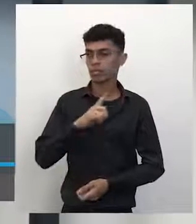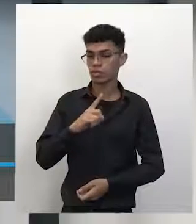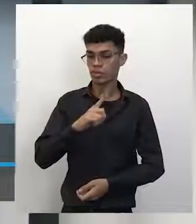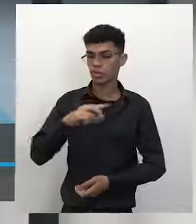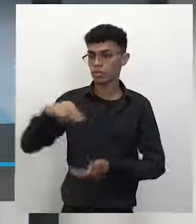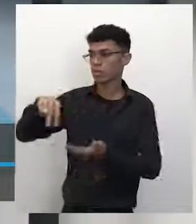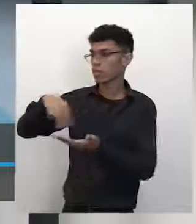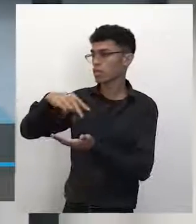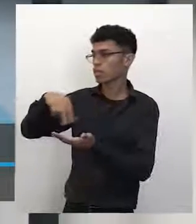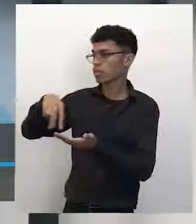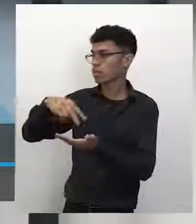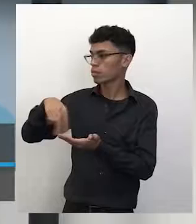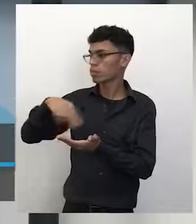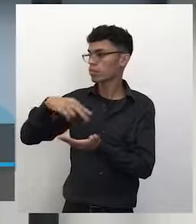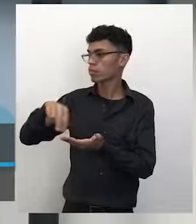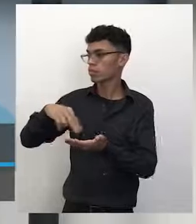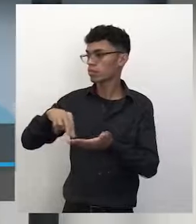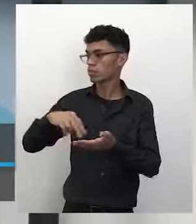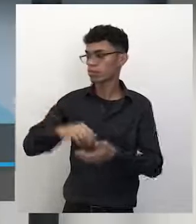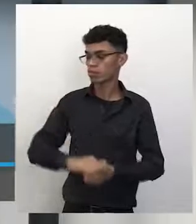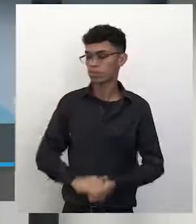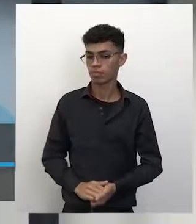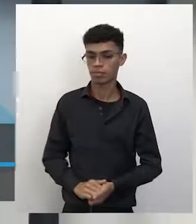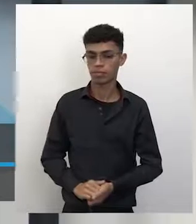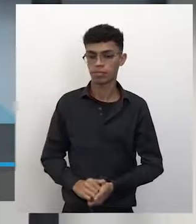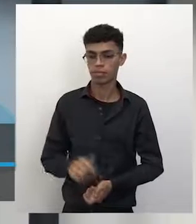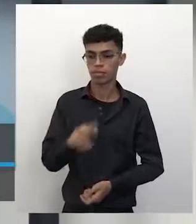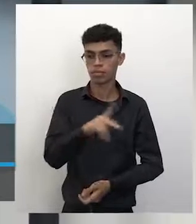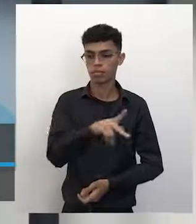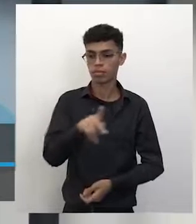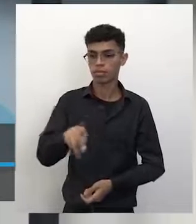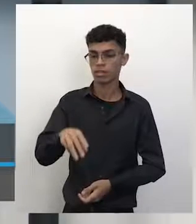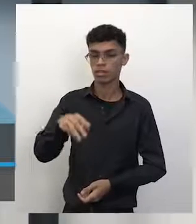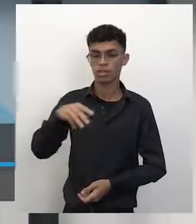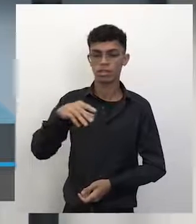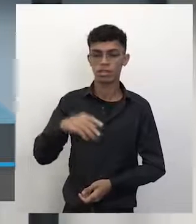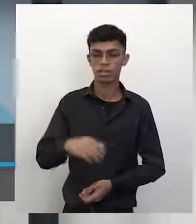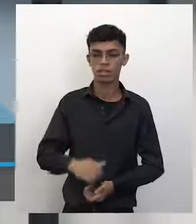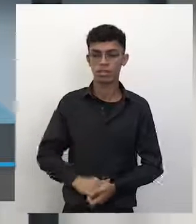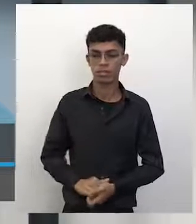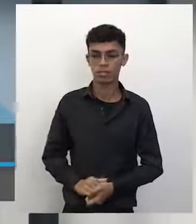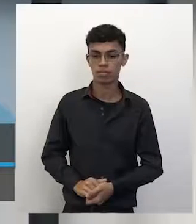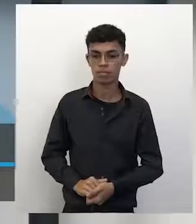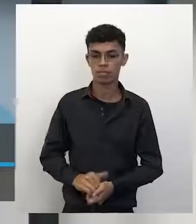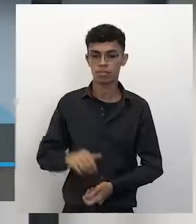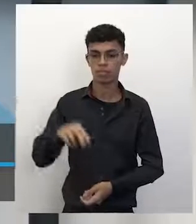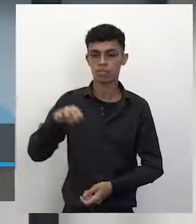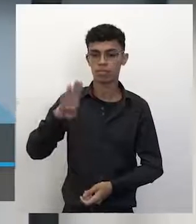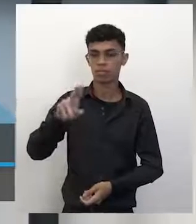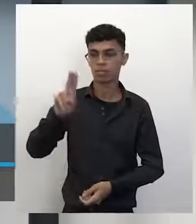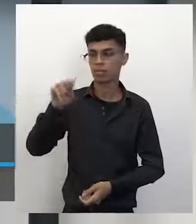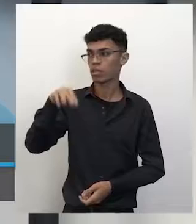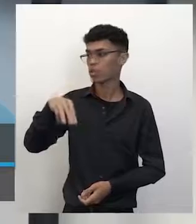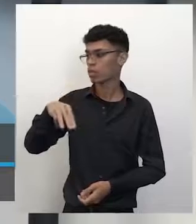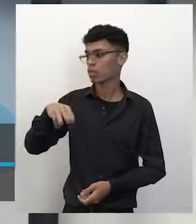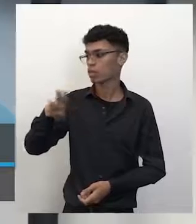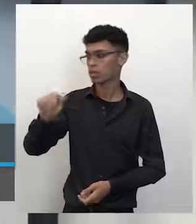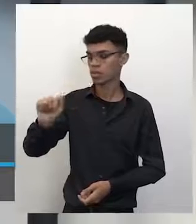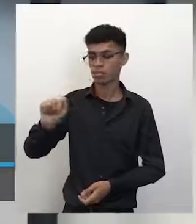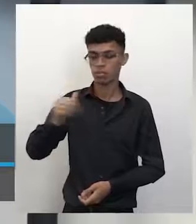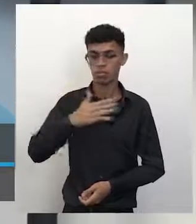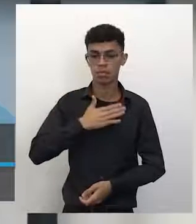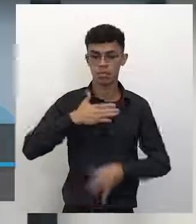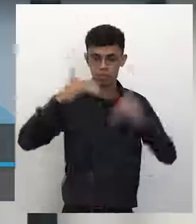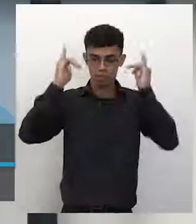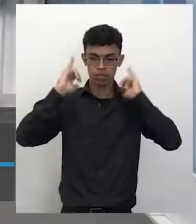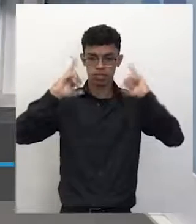Quer participar de tudo, né? Ó, a Pro Mirla falou a mesma coisa que você. Bumba Meu Boi, pois tem um sentimento